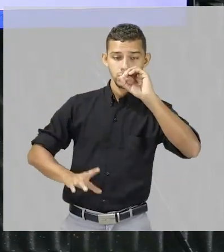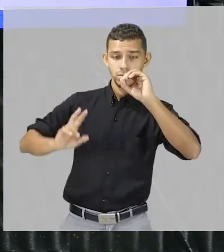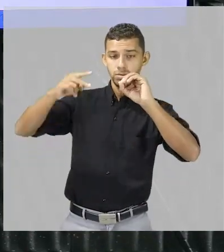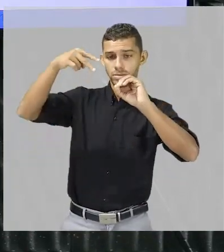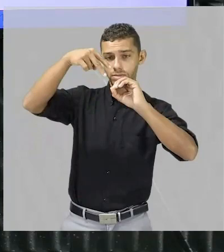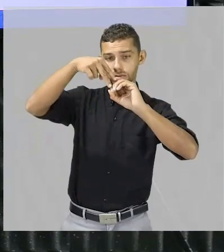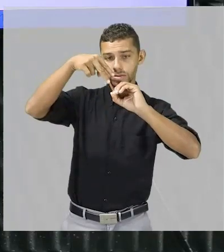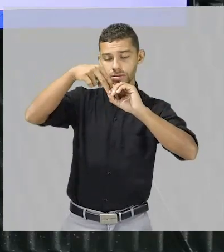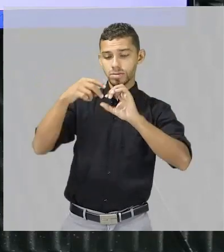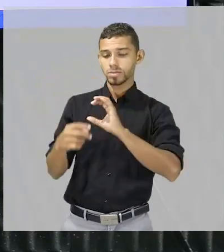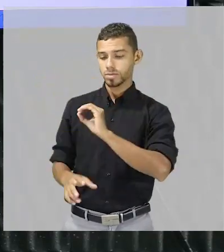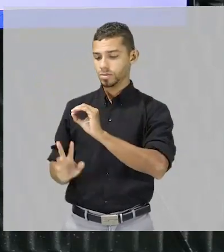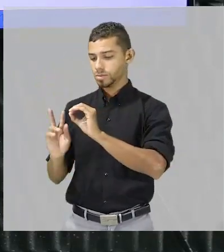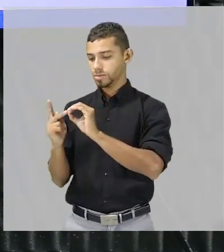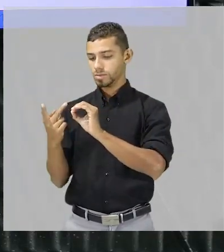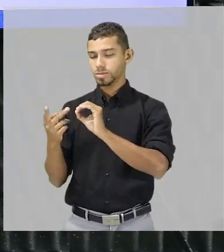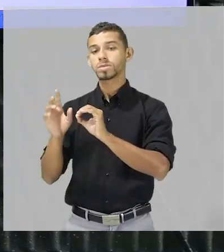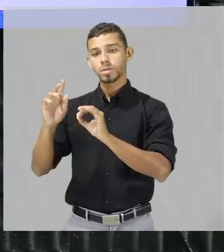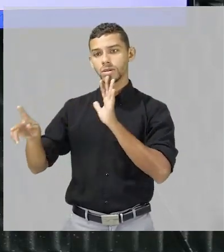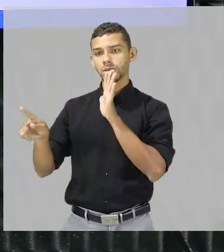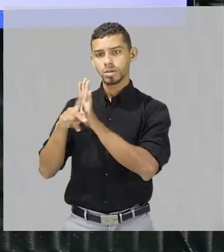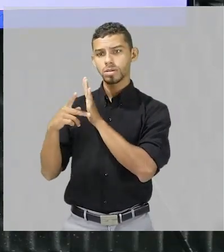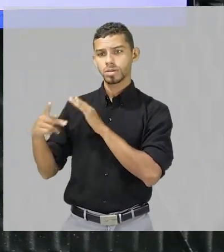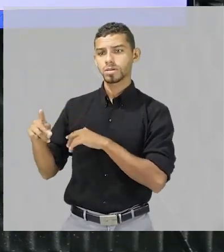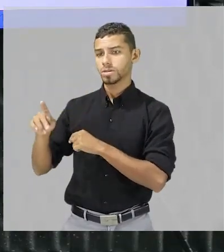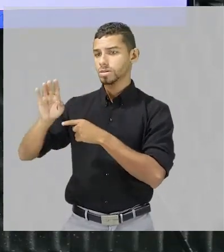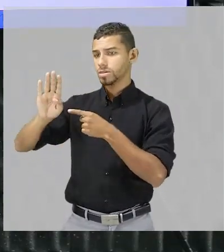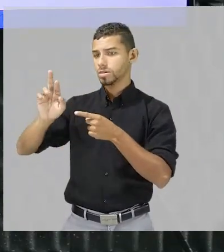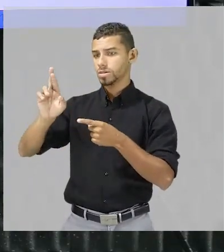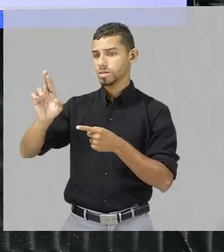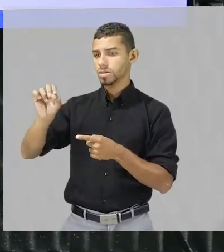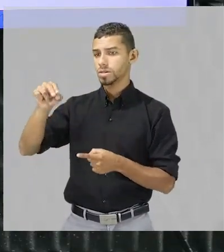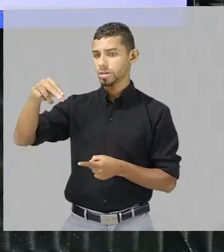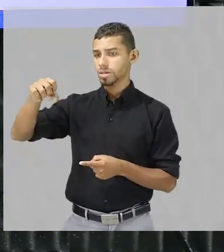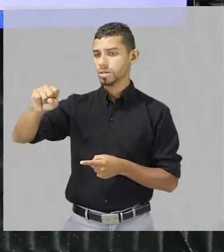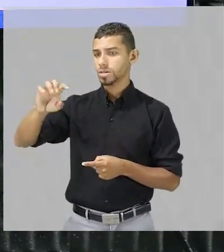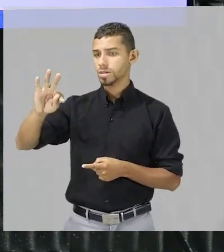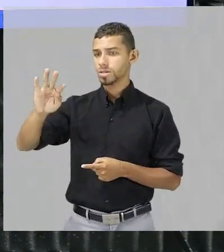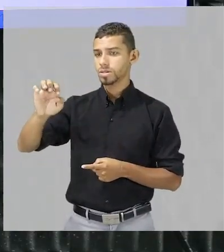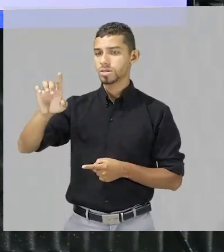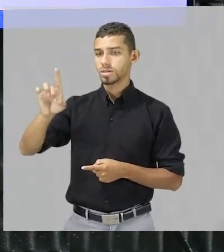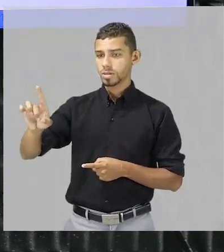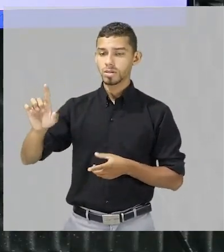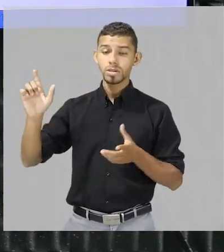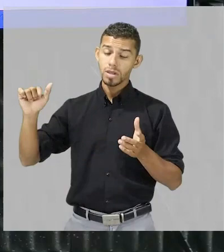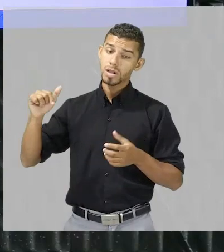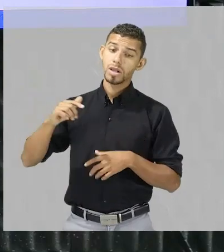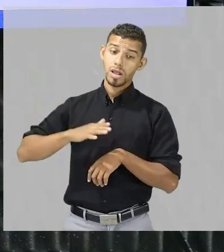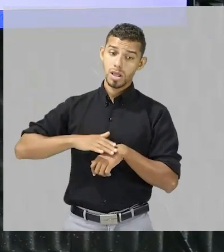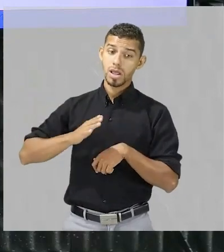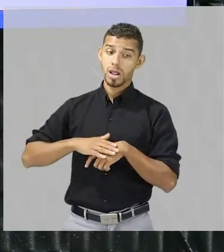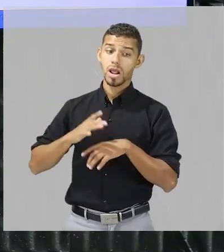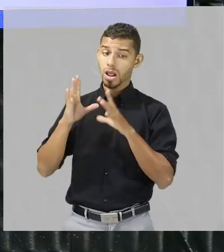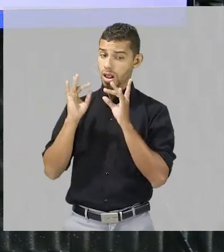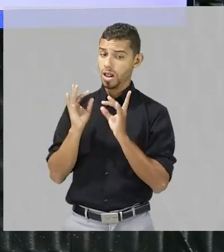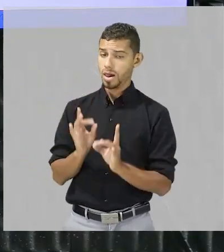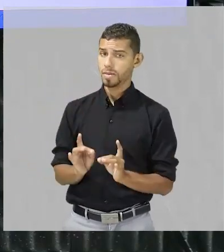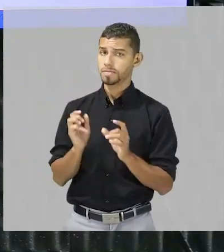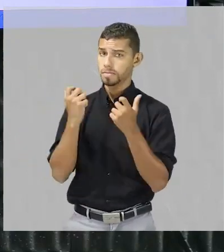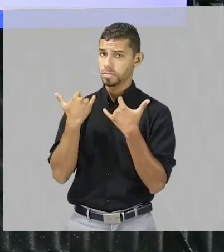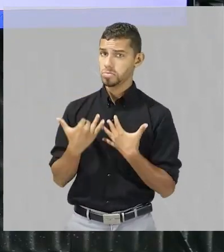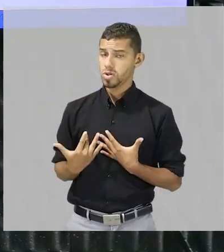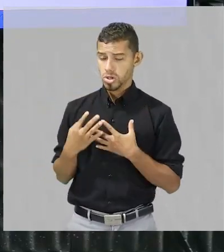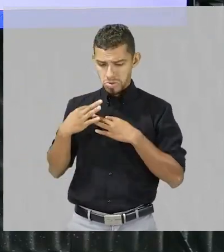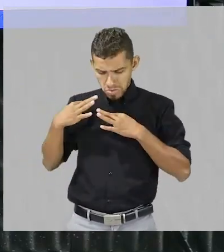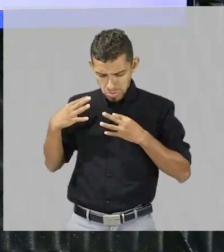de Bronsted e Lowry. Esse tipo de ácido, ou essa definição, diz que